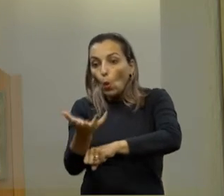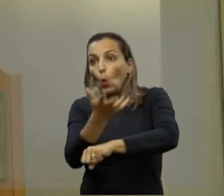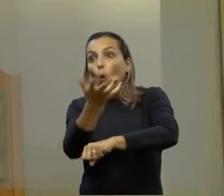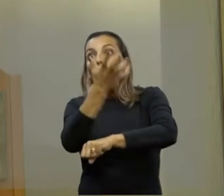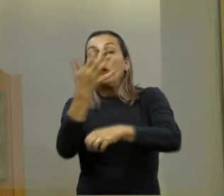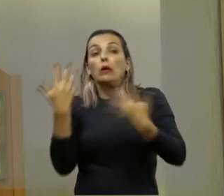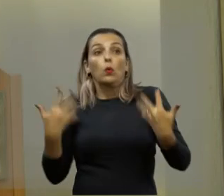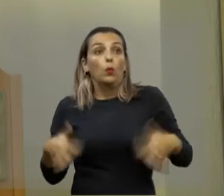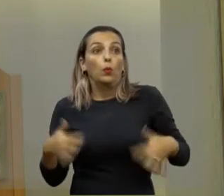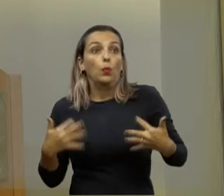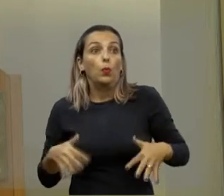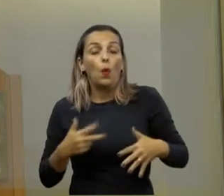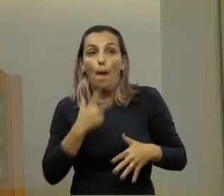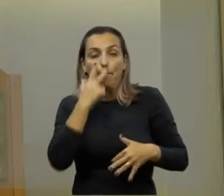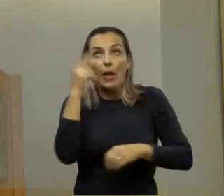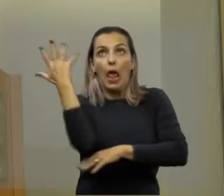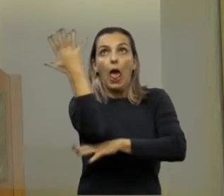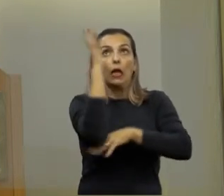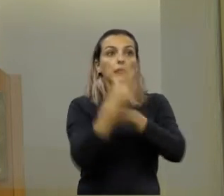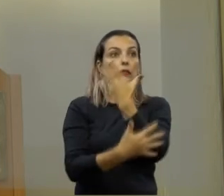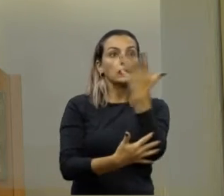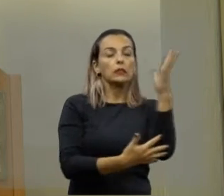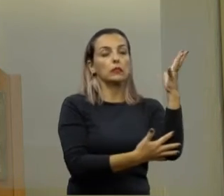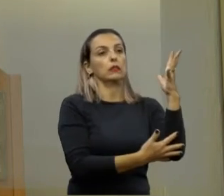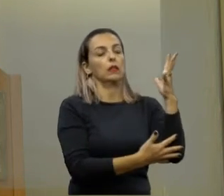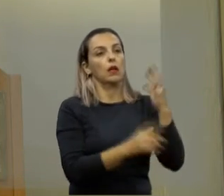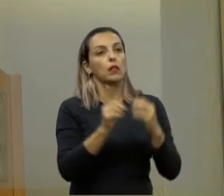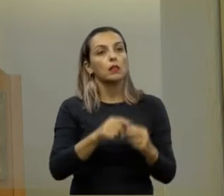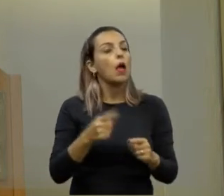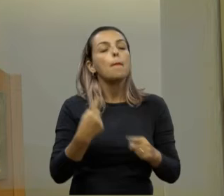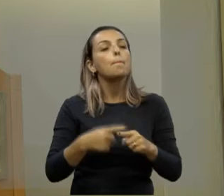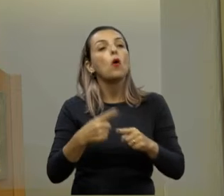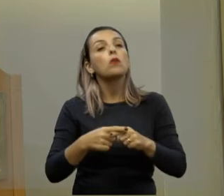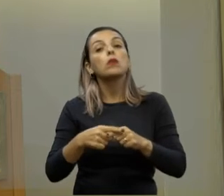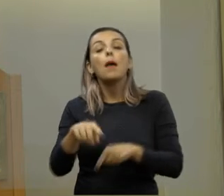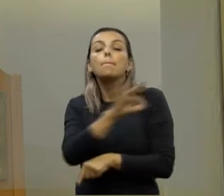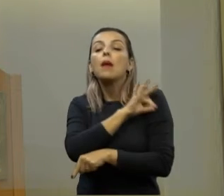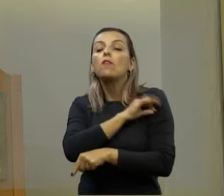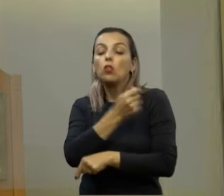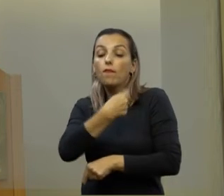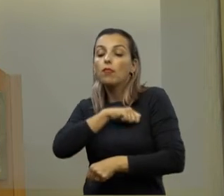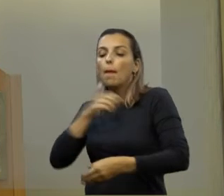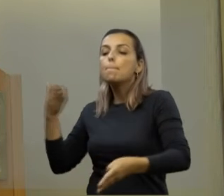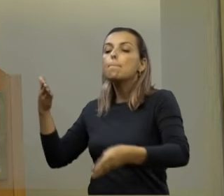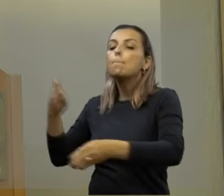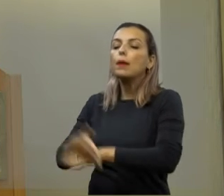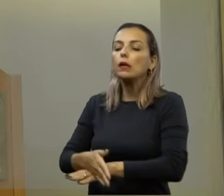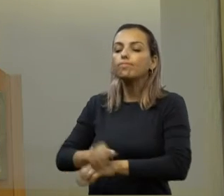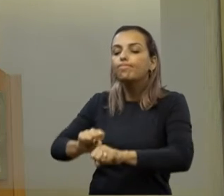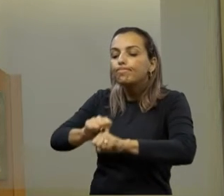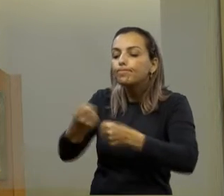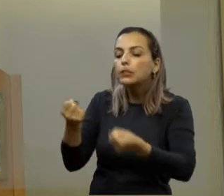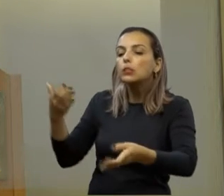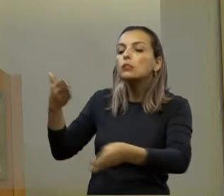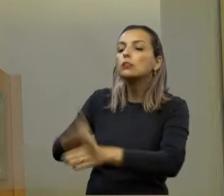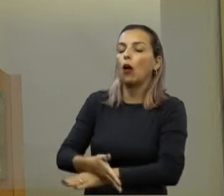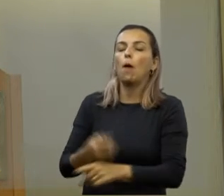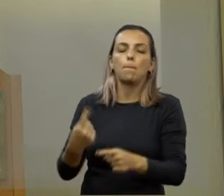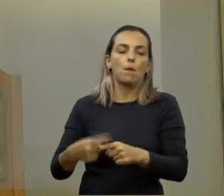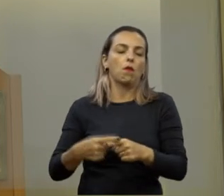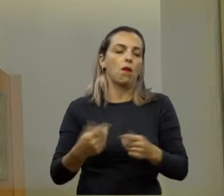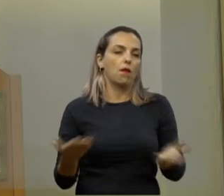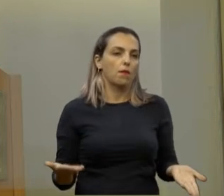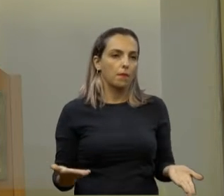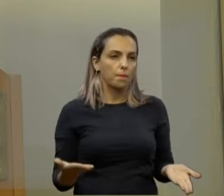selva saindo de dentro da casa e e e por que que a prefeitura não entrou na sua casa e forçou uma limpeza ainda então realmente